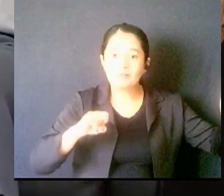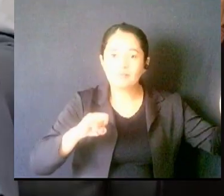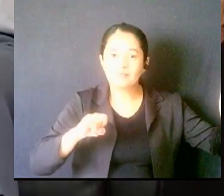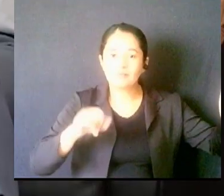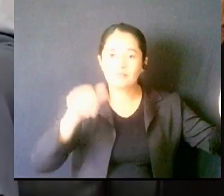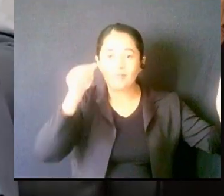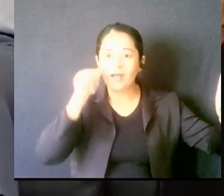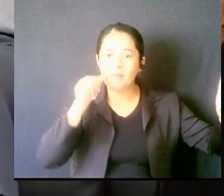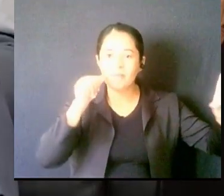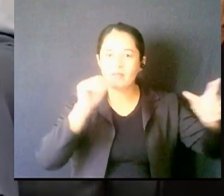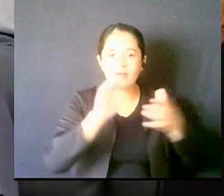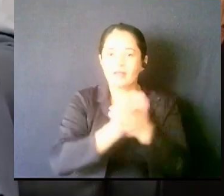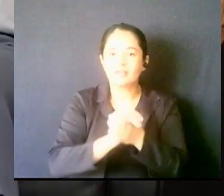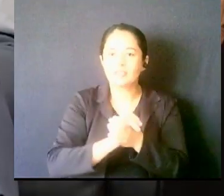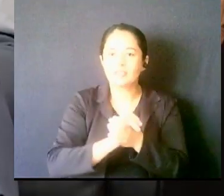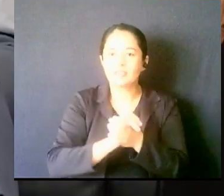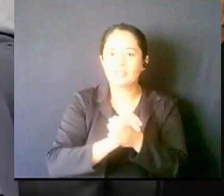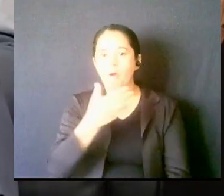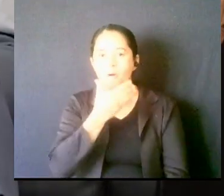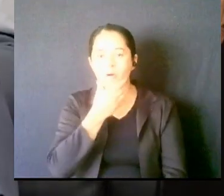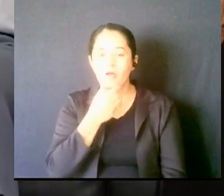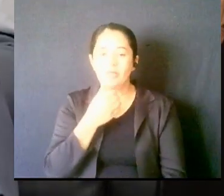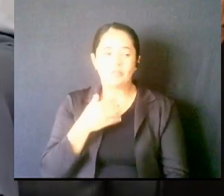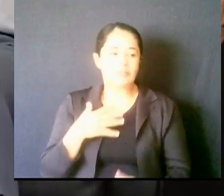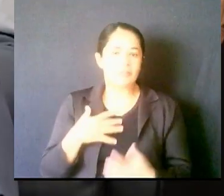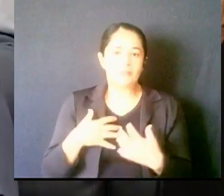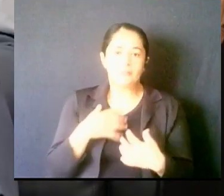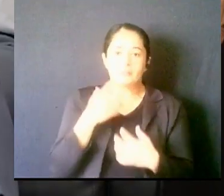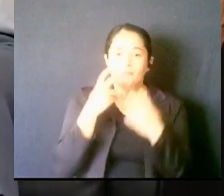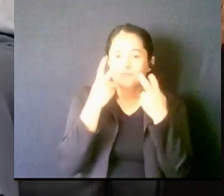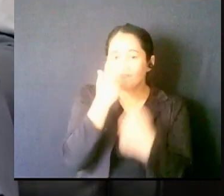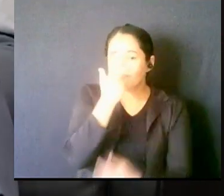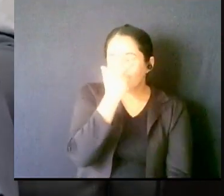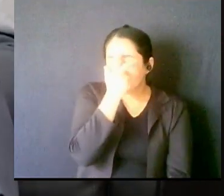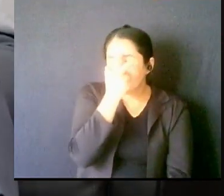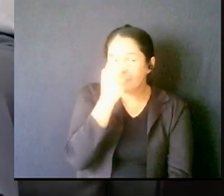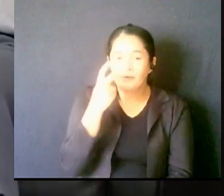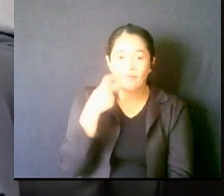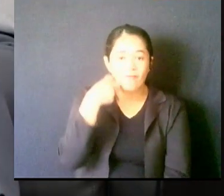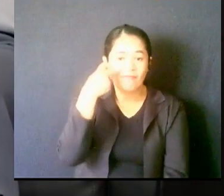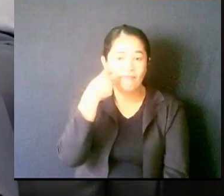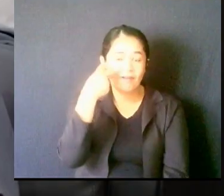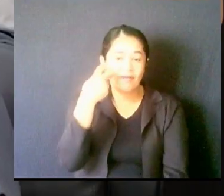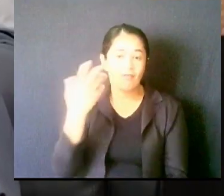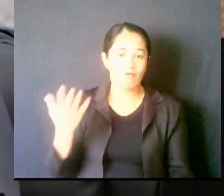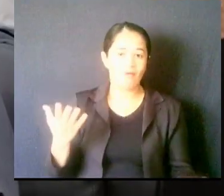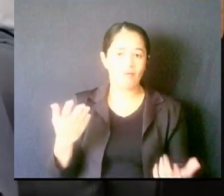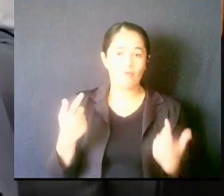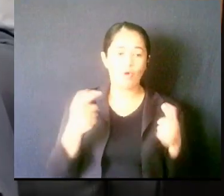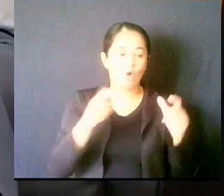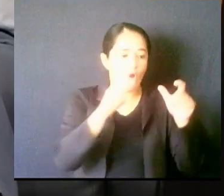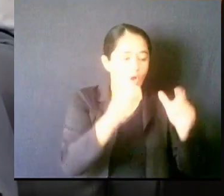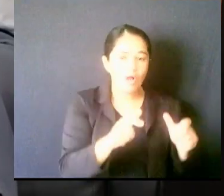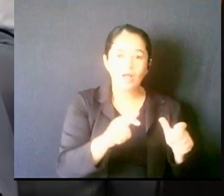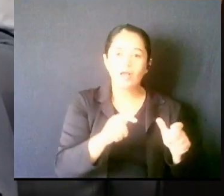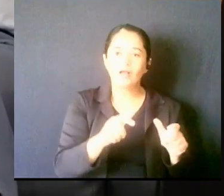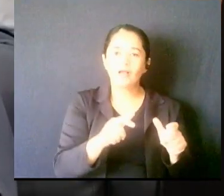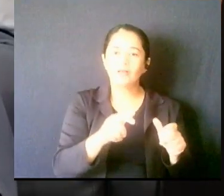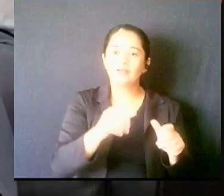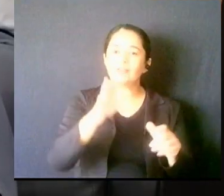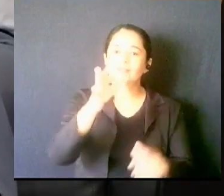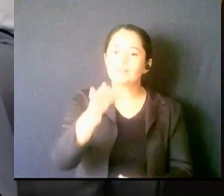desconfortável. Então tem que se pensar até nisso, onde se colocar. Outra coisa é que assim, a gente